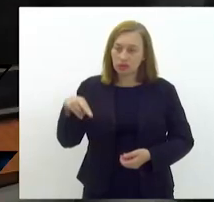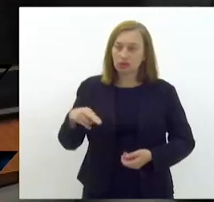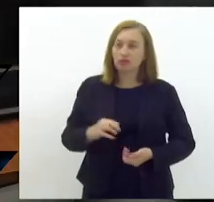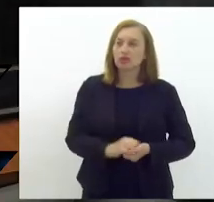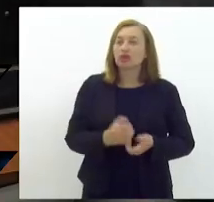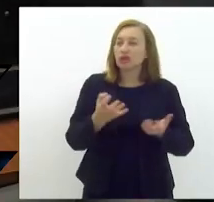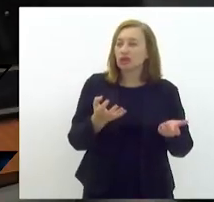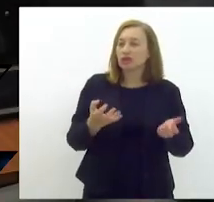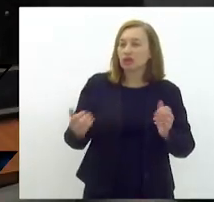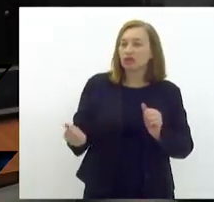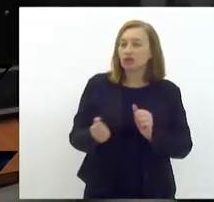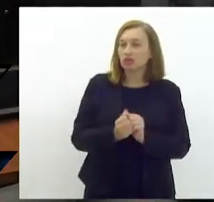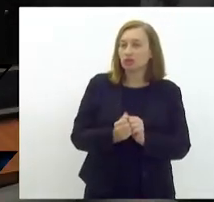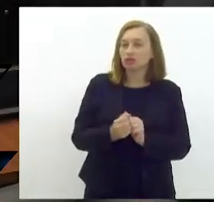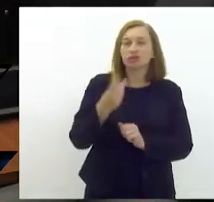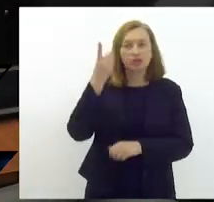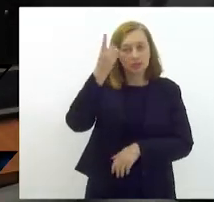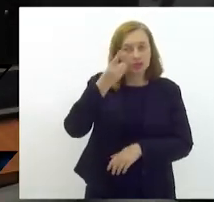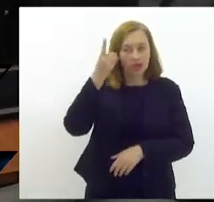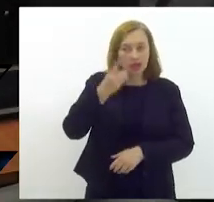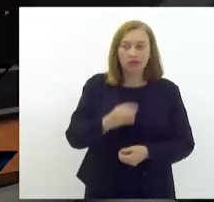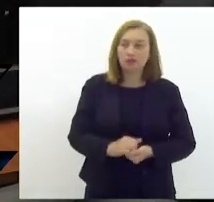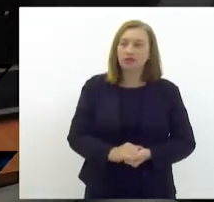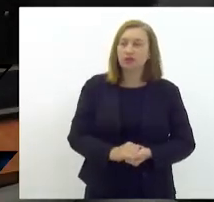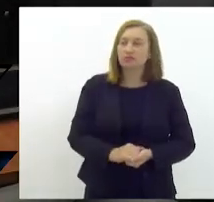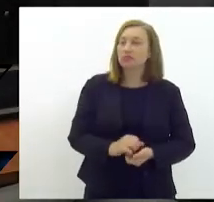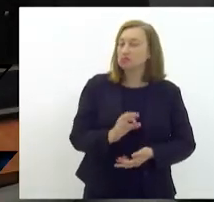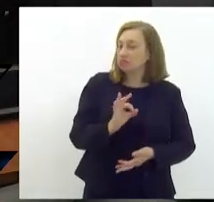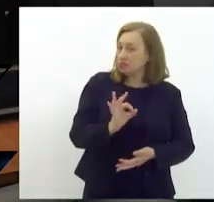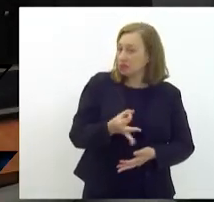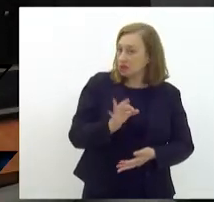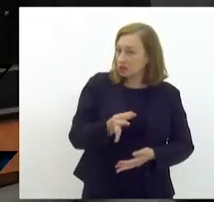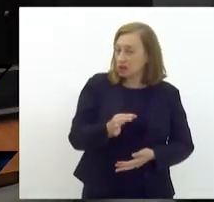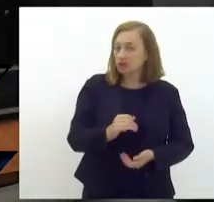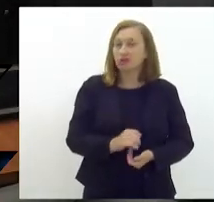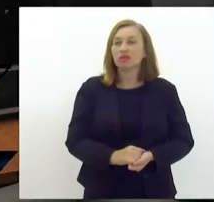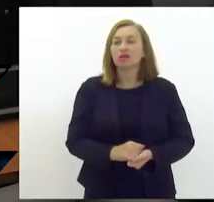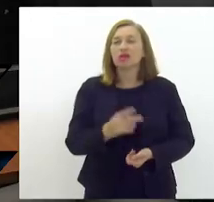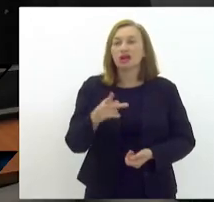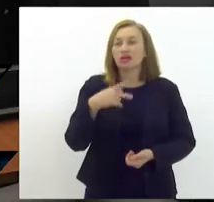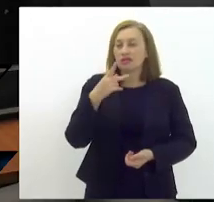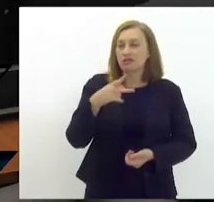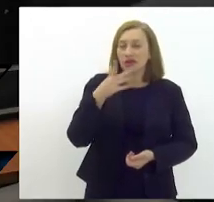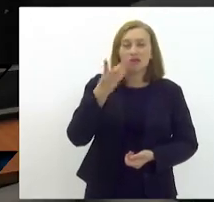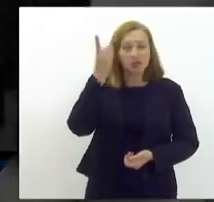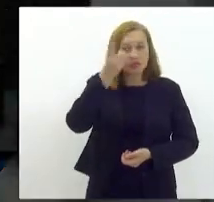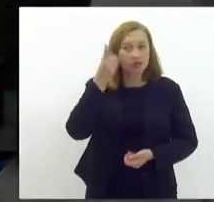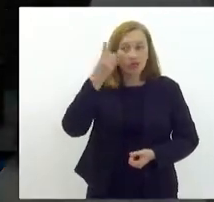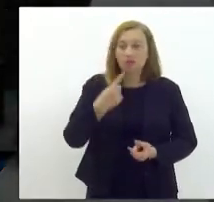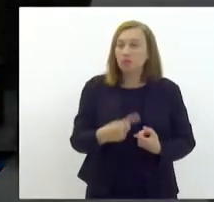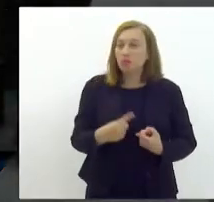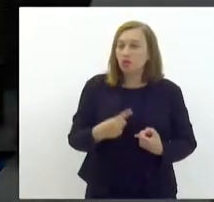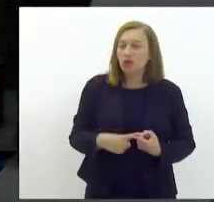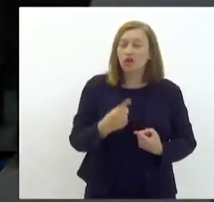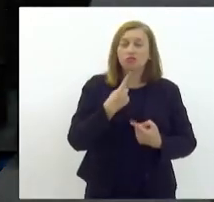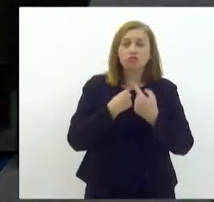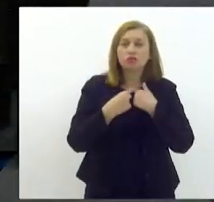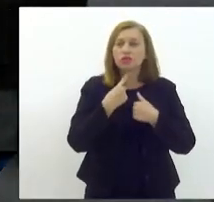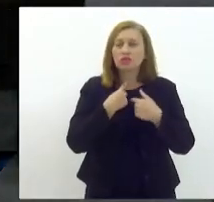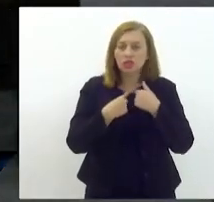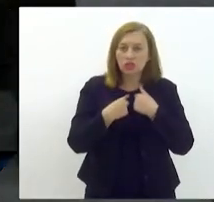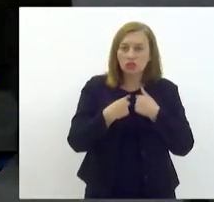com deputado antes o presidente é muito salutar o posicionamento questionamento Deputado porque é um Anseio